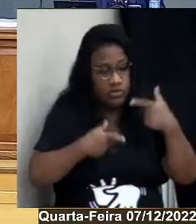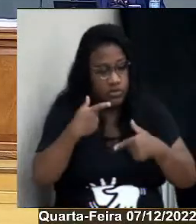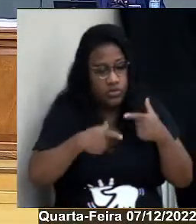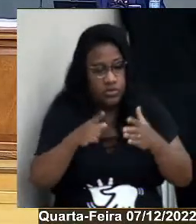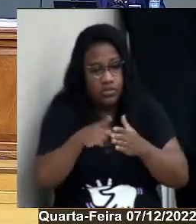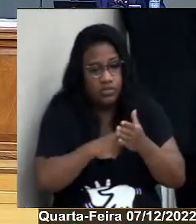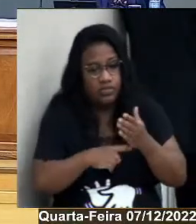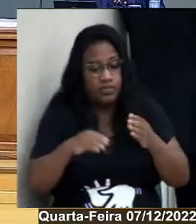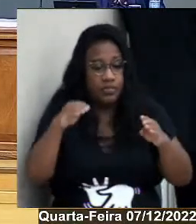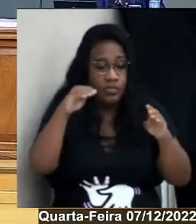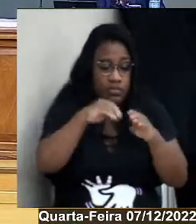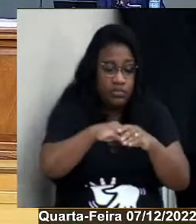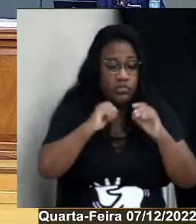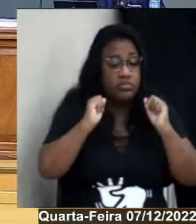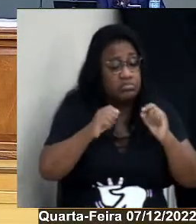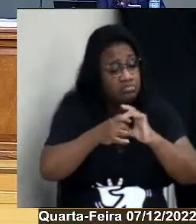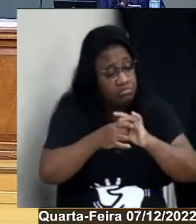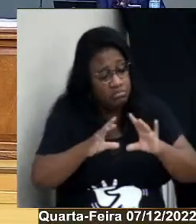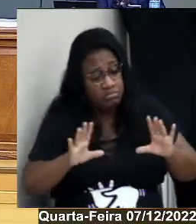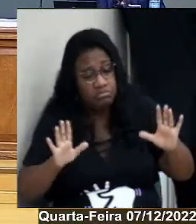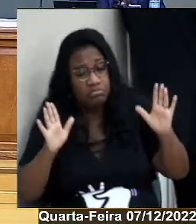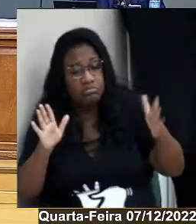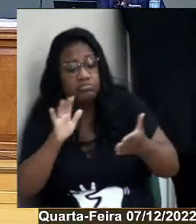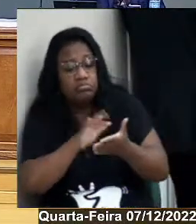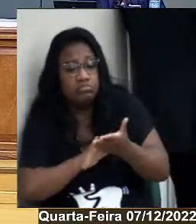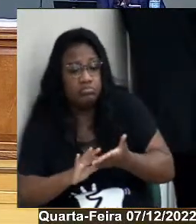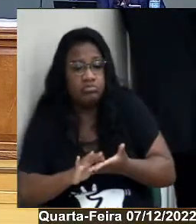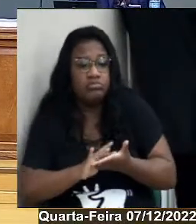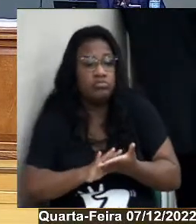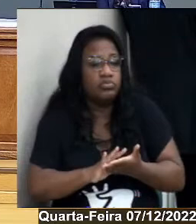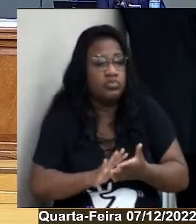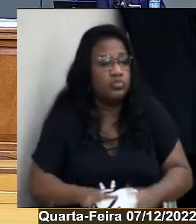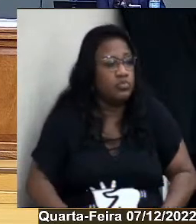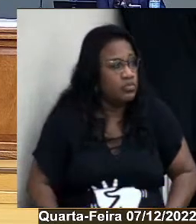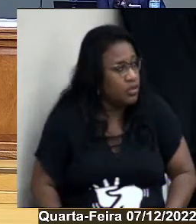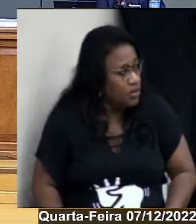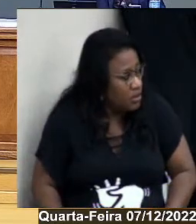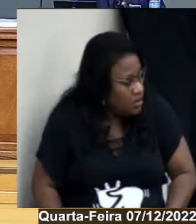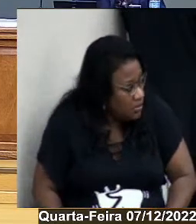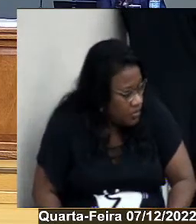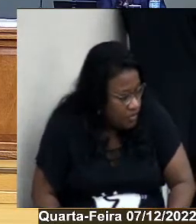Não havendo discussão, vai à votação. Os vereadores podem computar o voto de forma eletrônica.